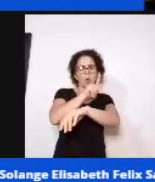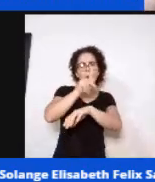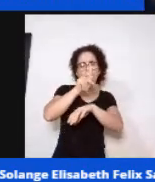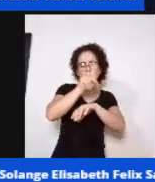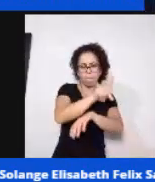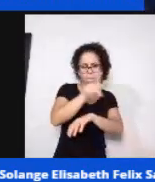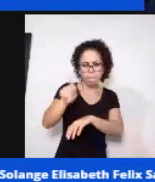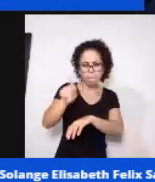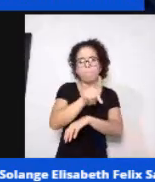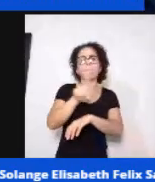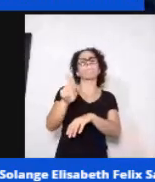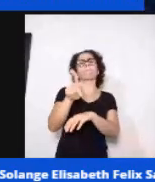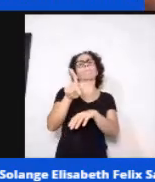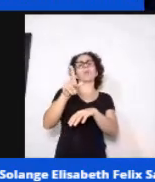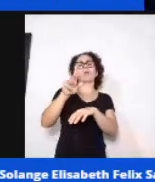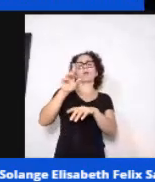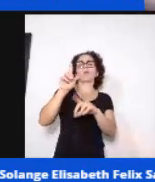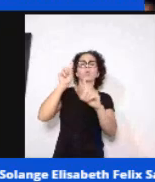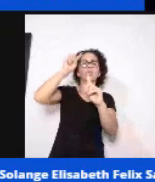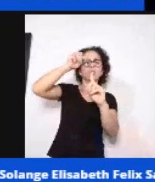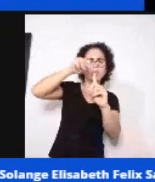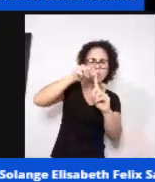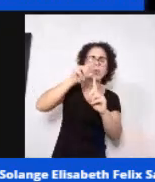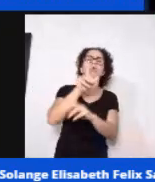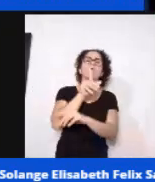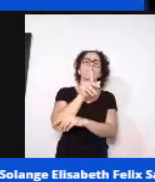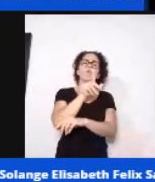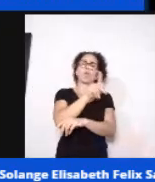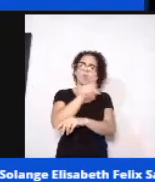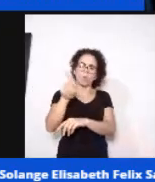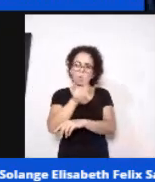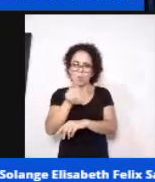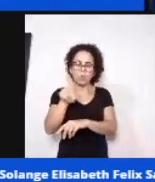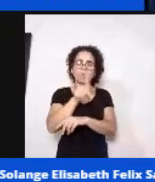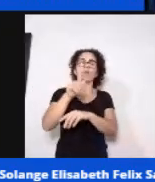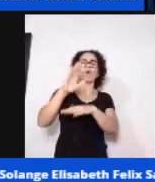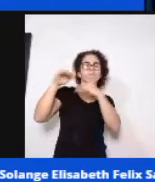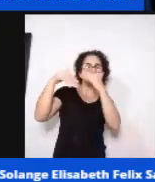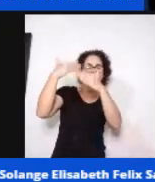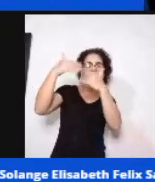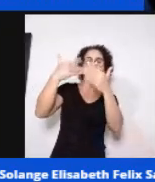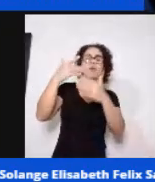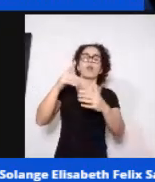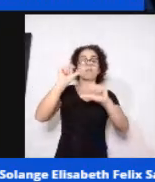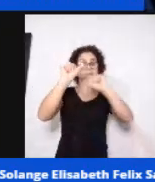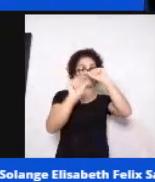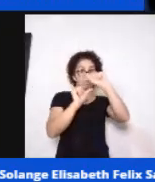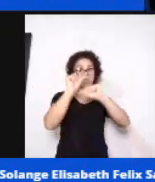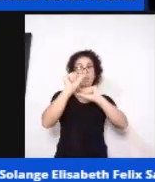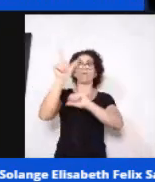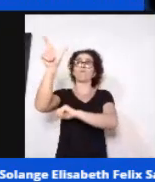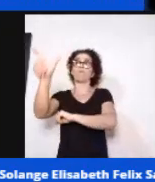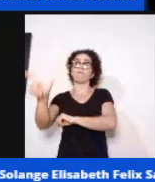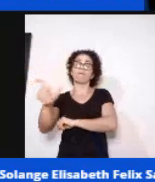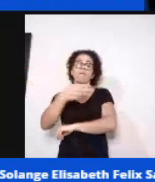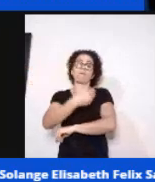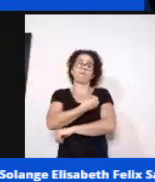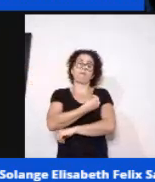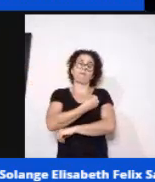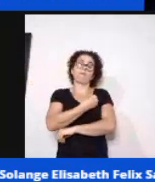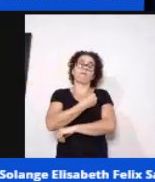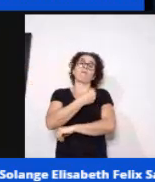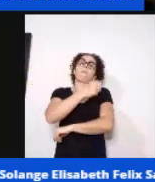propósito enquanto professor, generalizando, de transformar a vida de outra pessoa, de transformar a vida do meu aluno